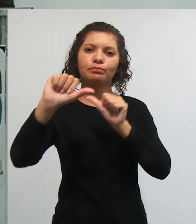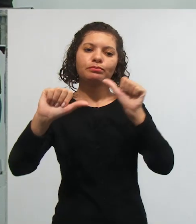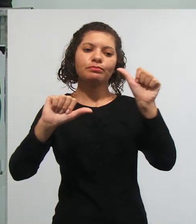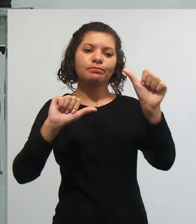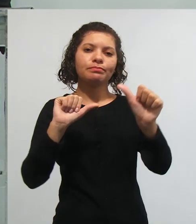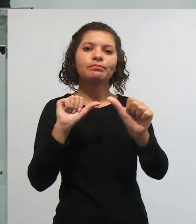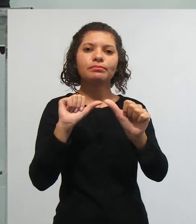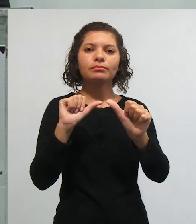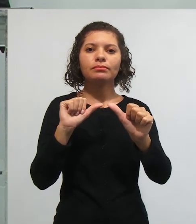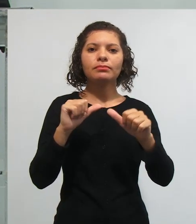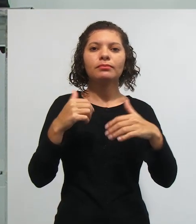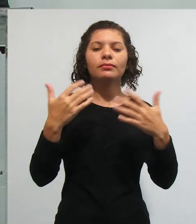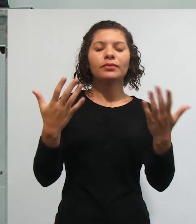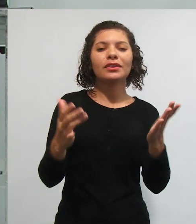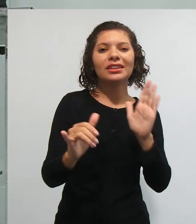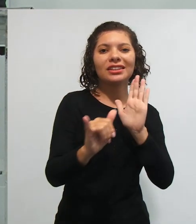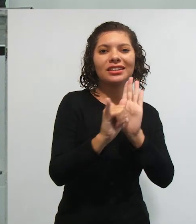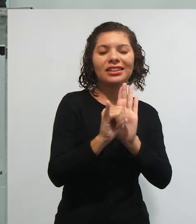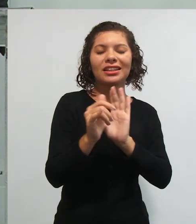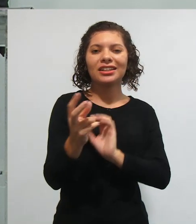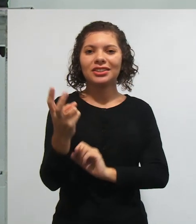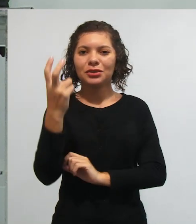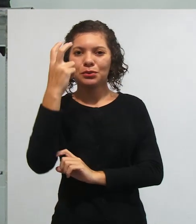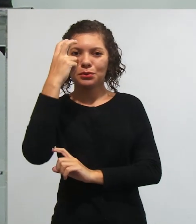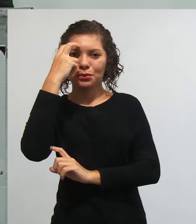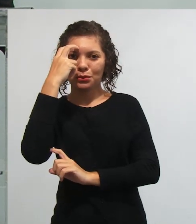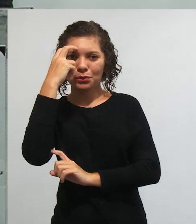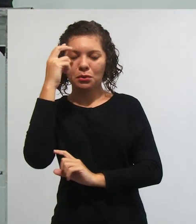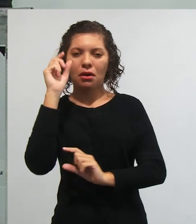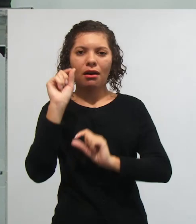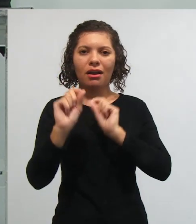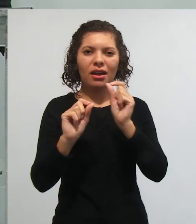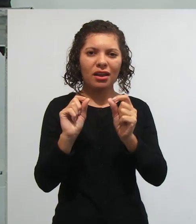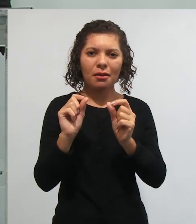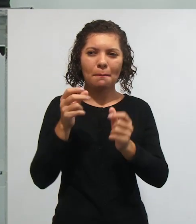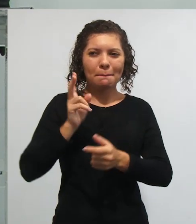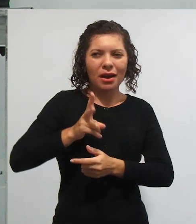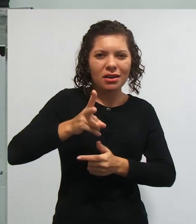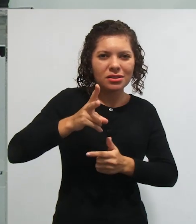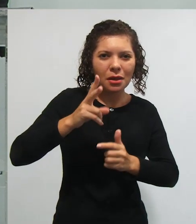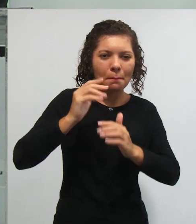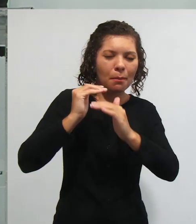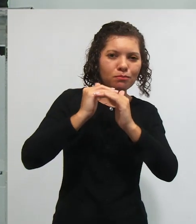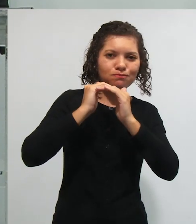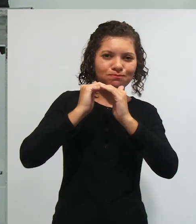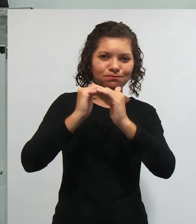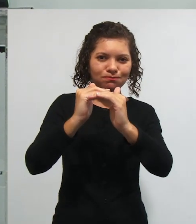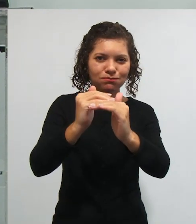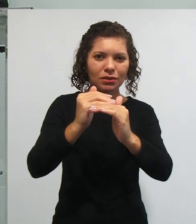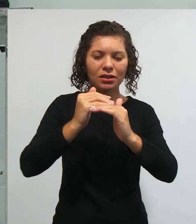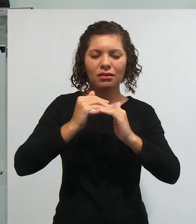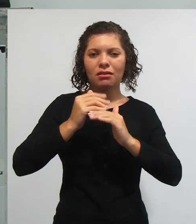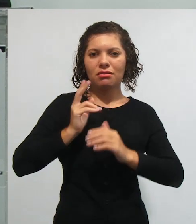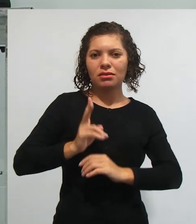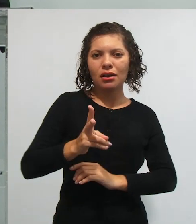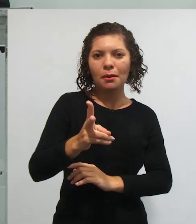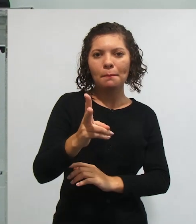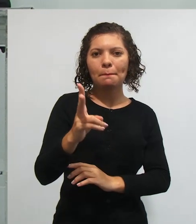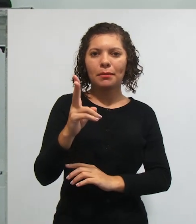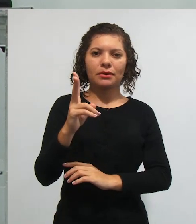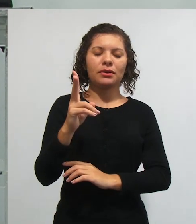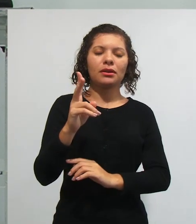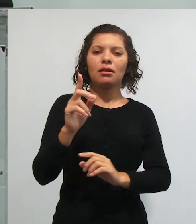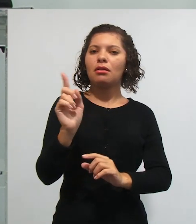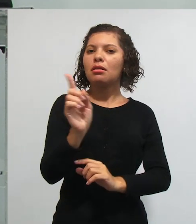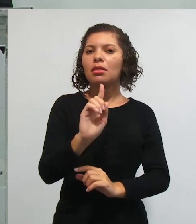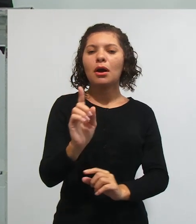ser transformadas então identidade e cultura não é algo acabado é algo inacabado